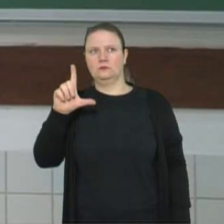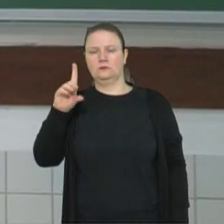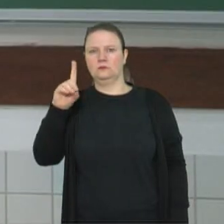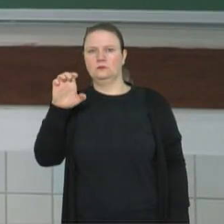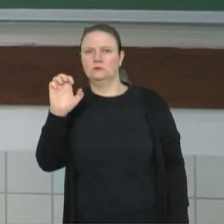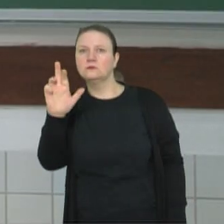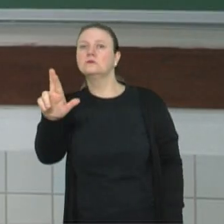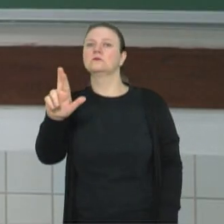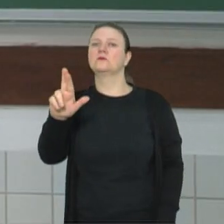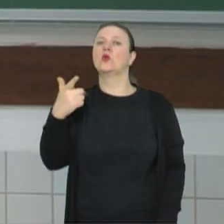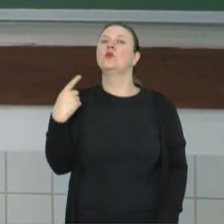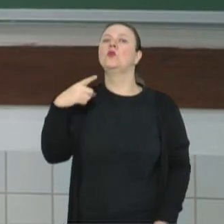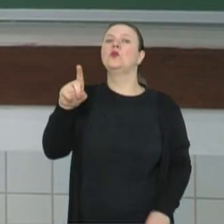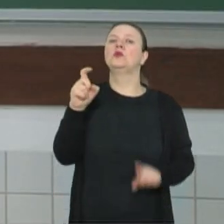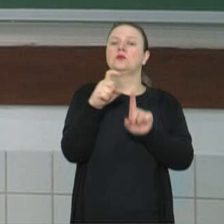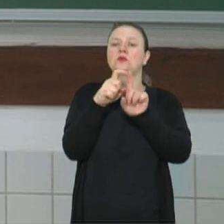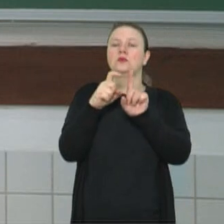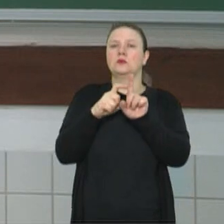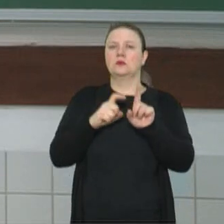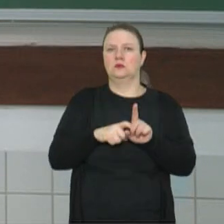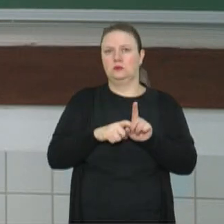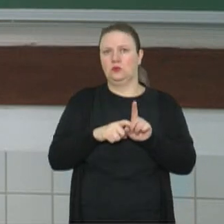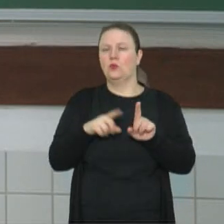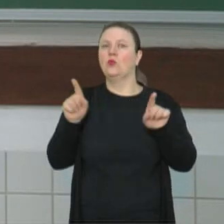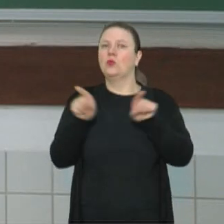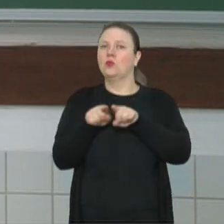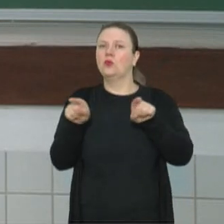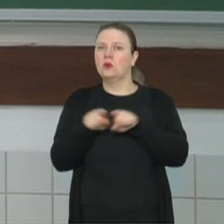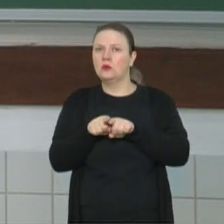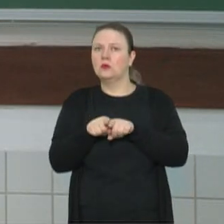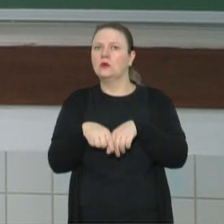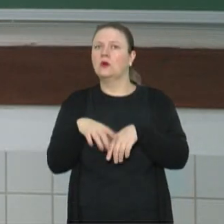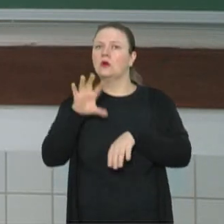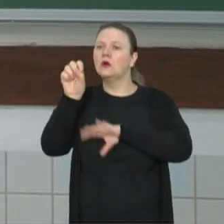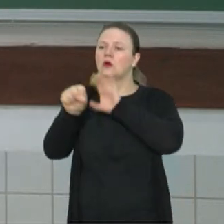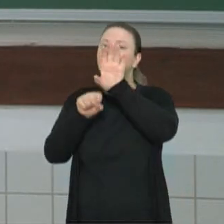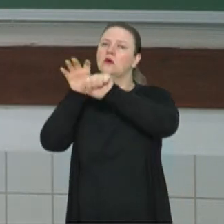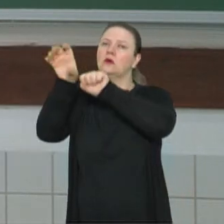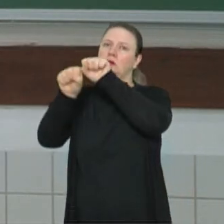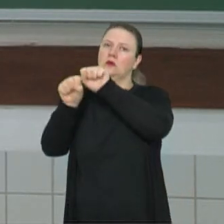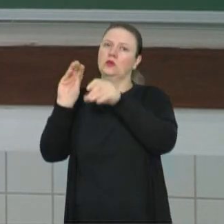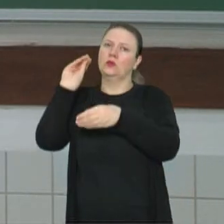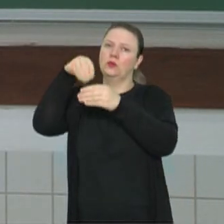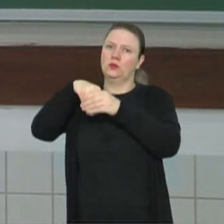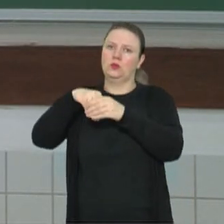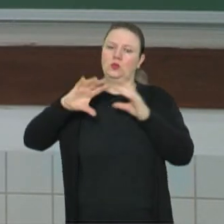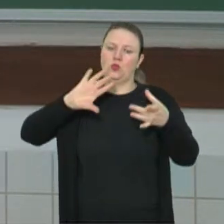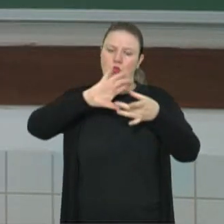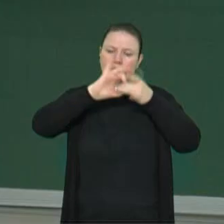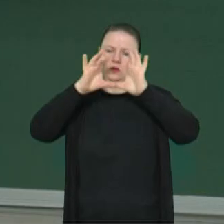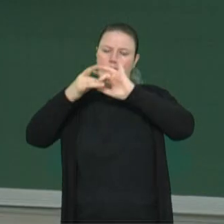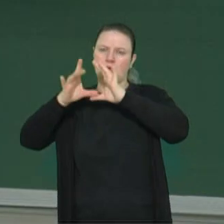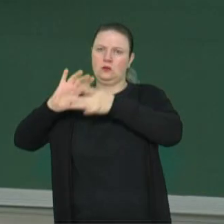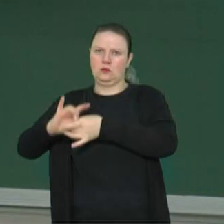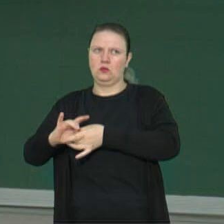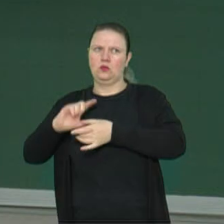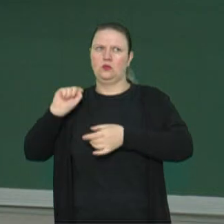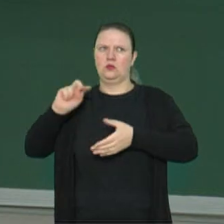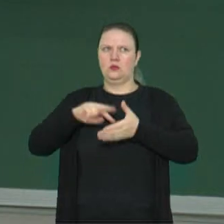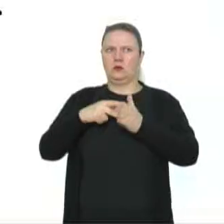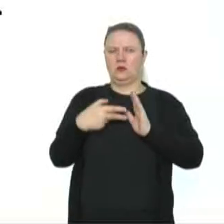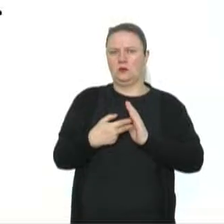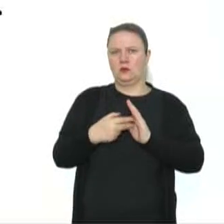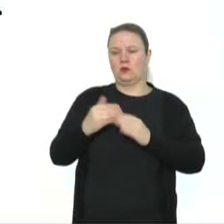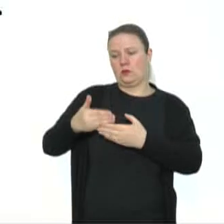a última modalidade, a outra disciplina, né, que é como é chamada da escalada, dentro das Olimpíadas. Então, o que é o boulder?